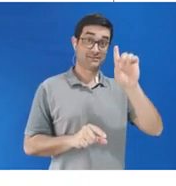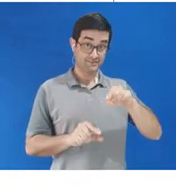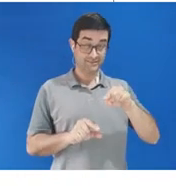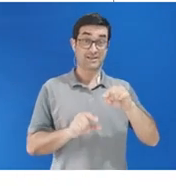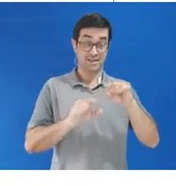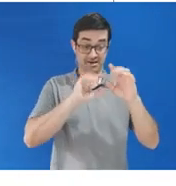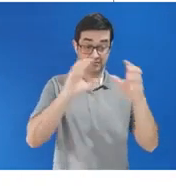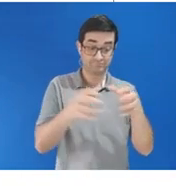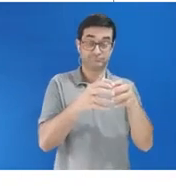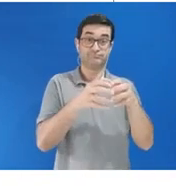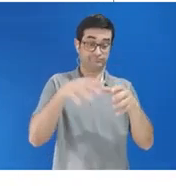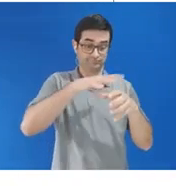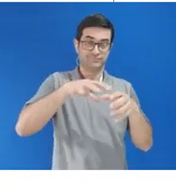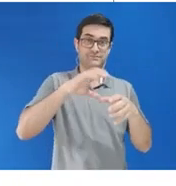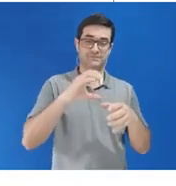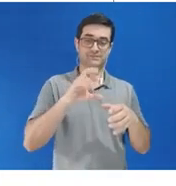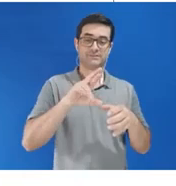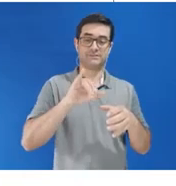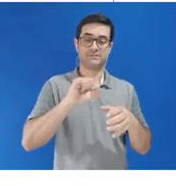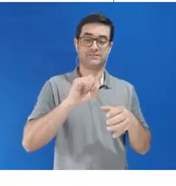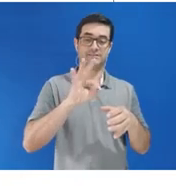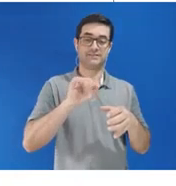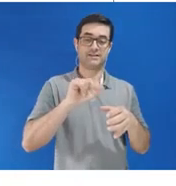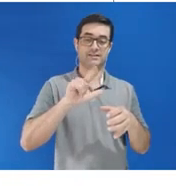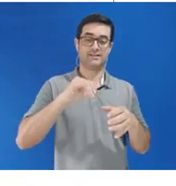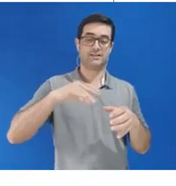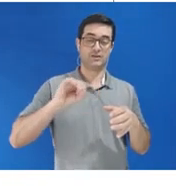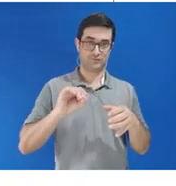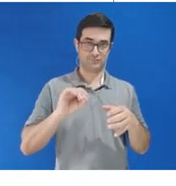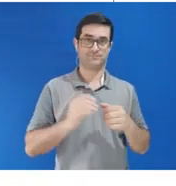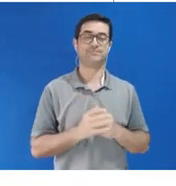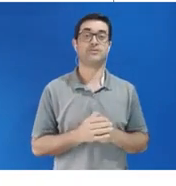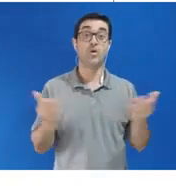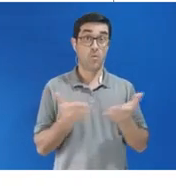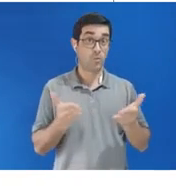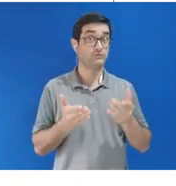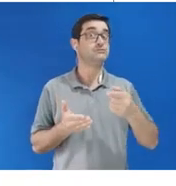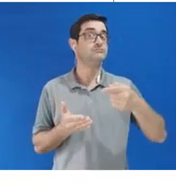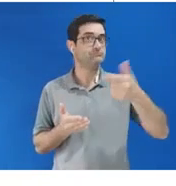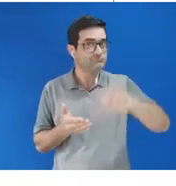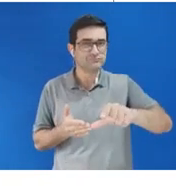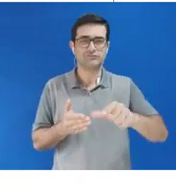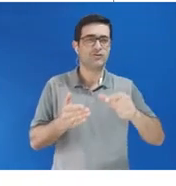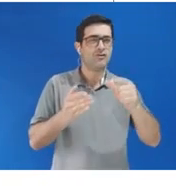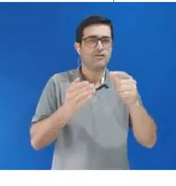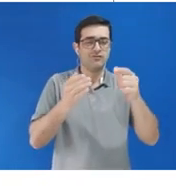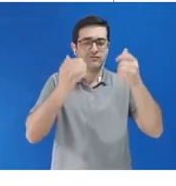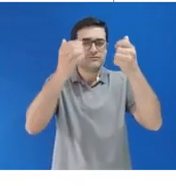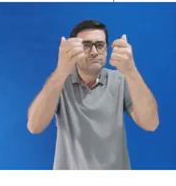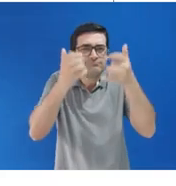cristalino. Hoje a gente vai voltar a falar um pouco sobre energia para que a gente possa entender, de que forma